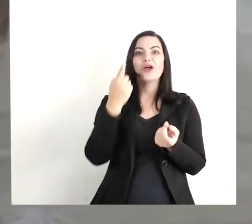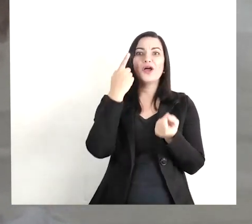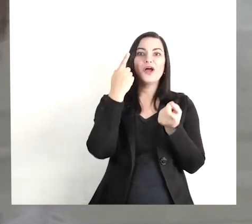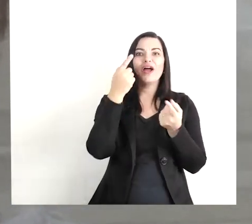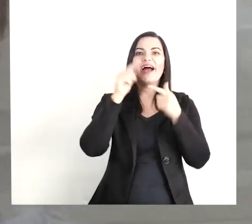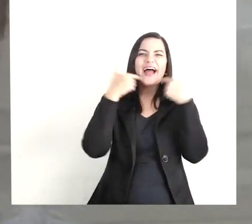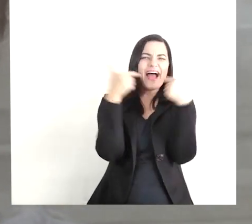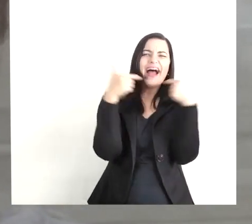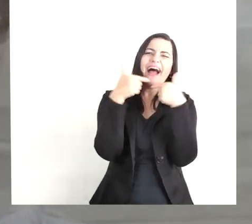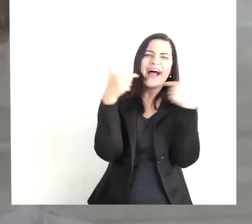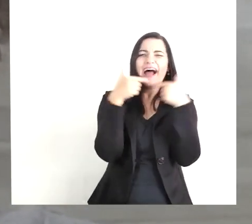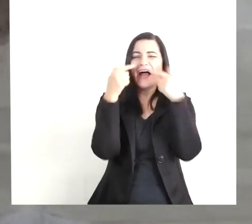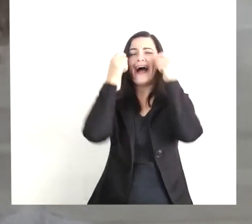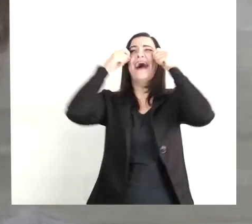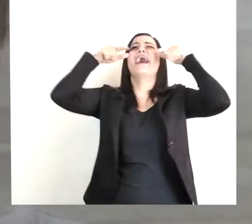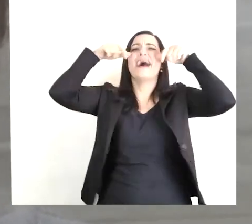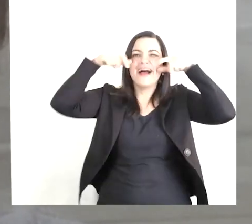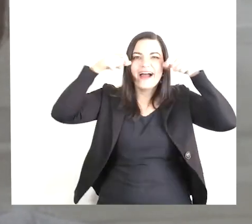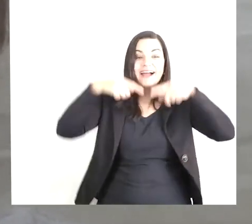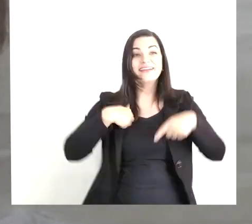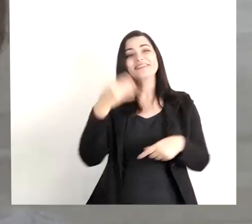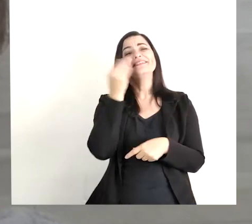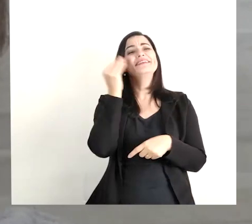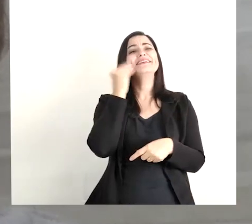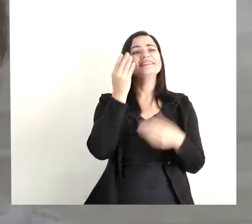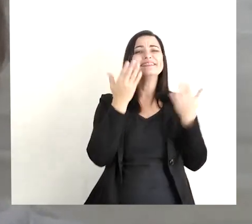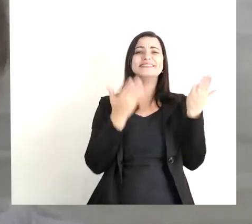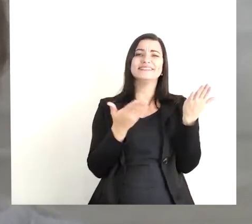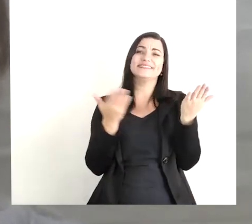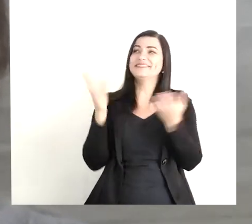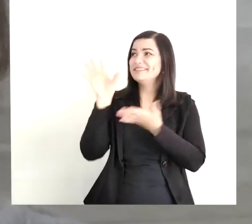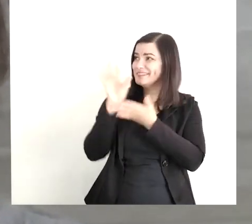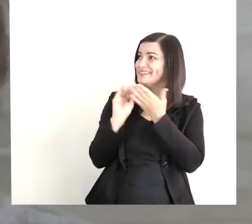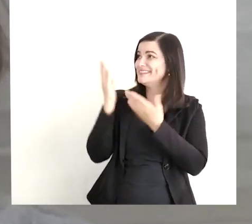estava chorando de rir, eu vou tentar reproduzir esse emoji.